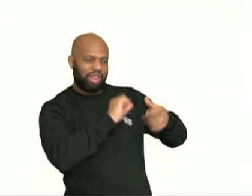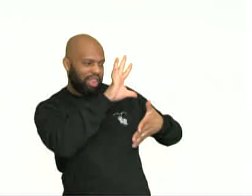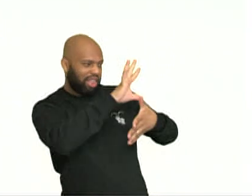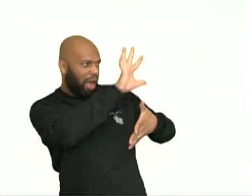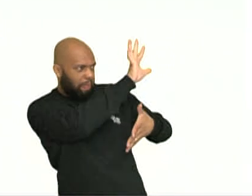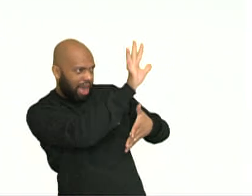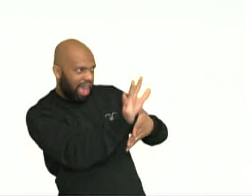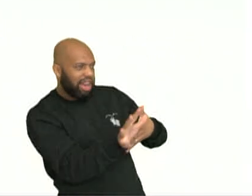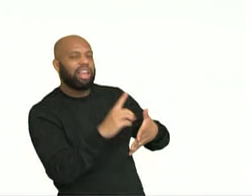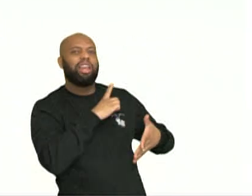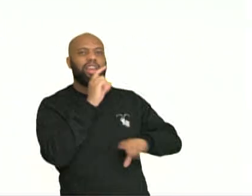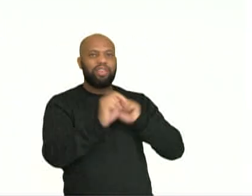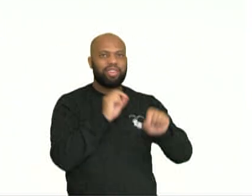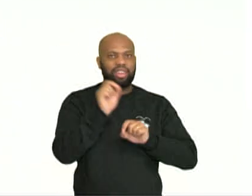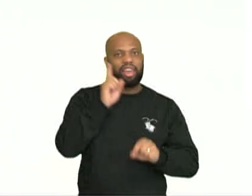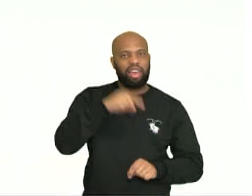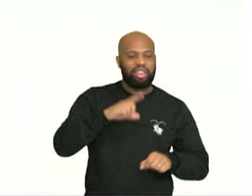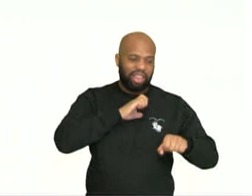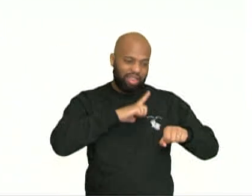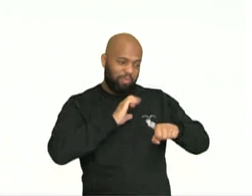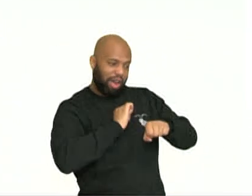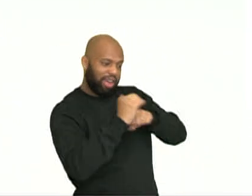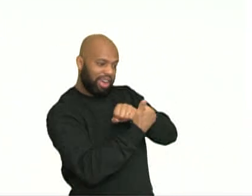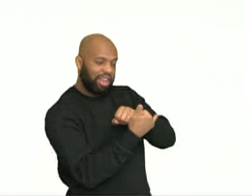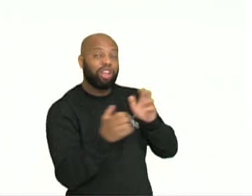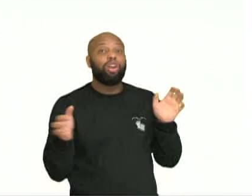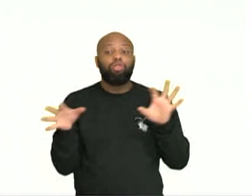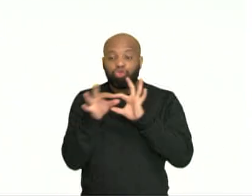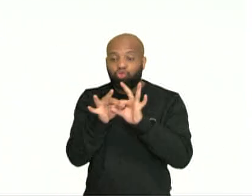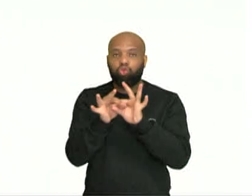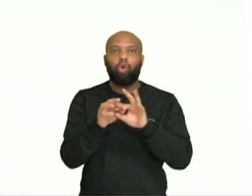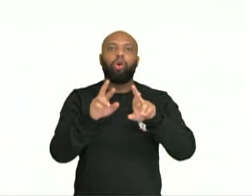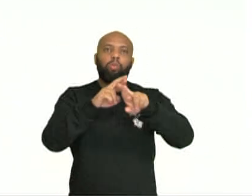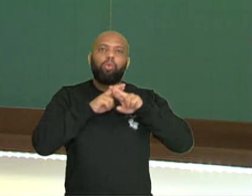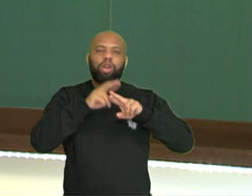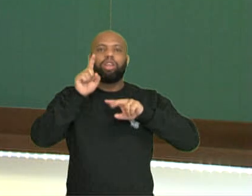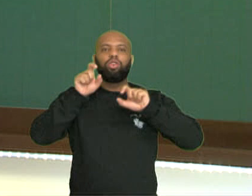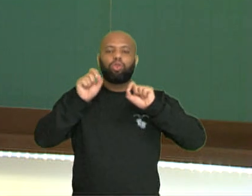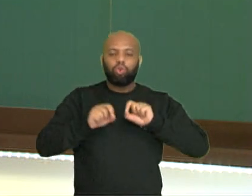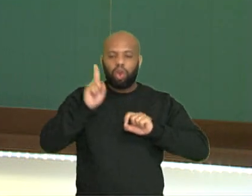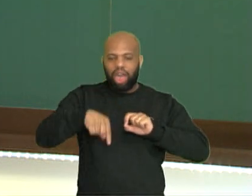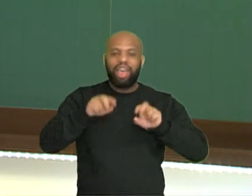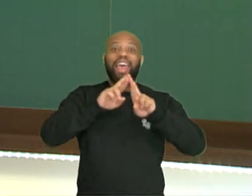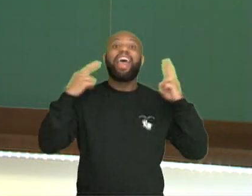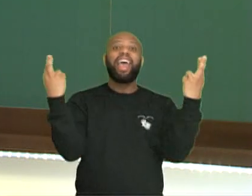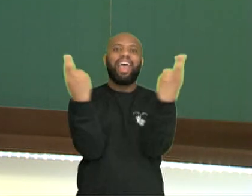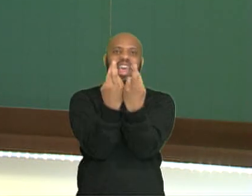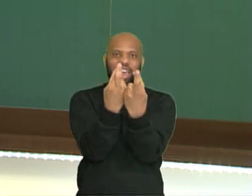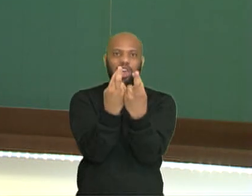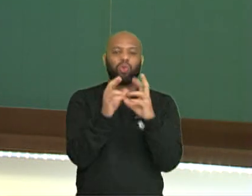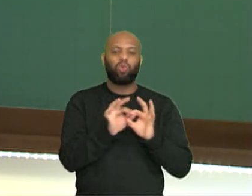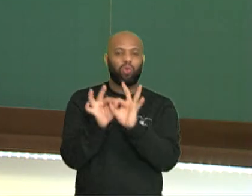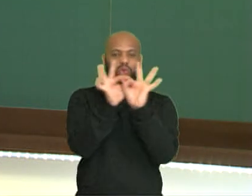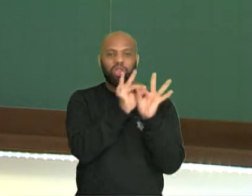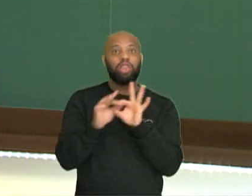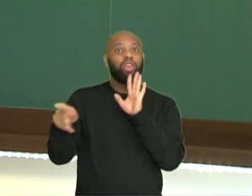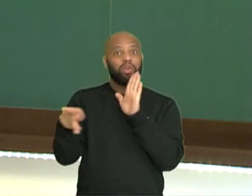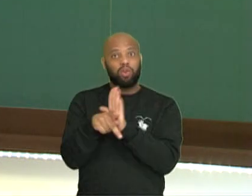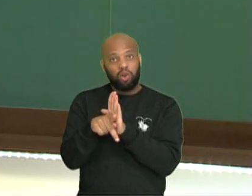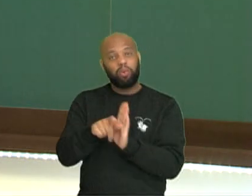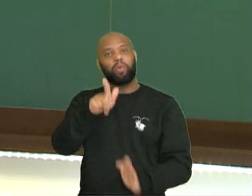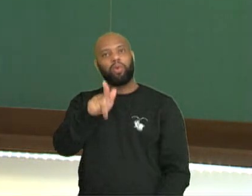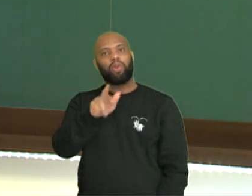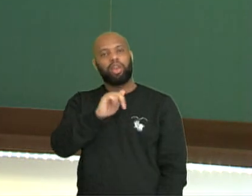Então que eu tenho uma reunião de territórios, por isso Reino Unido da Grã-Bretanha.